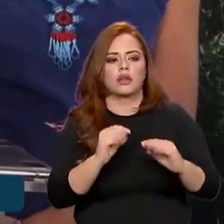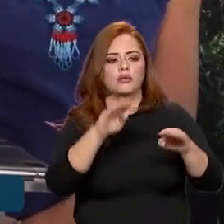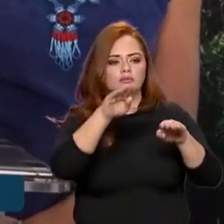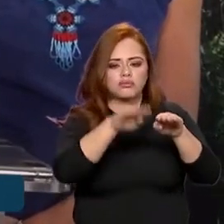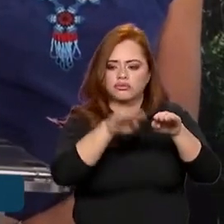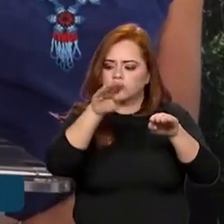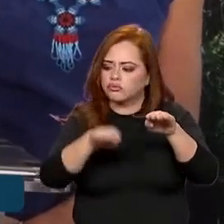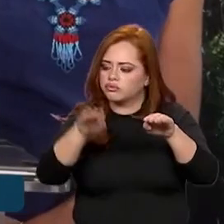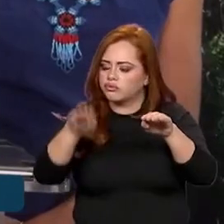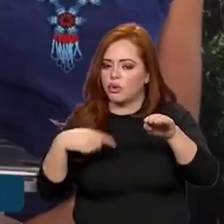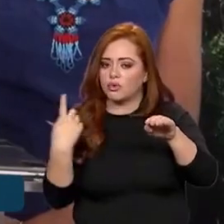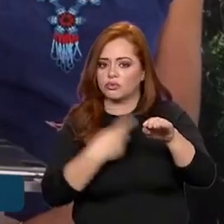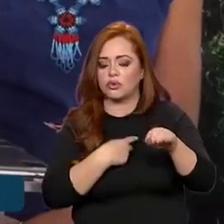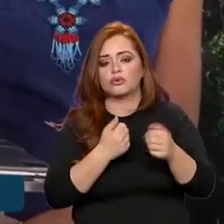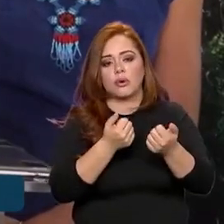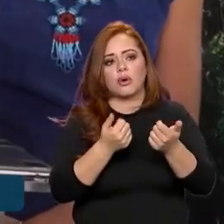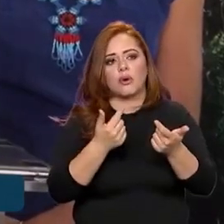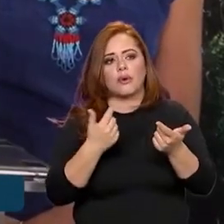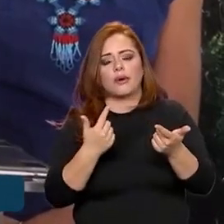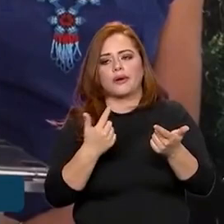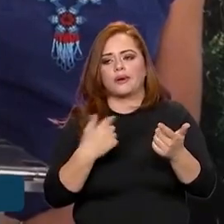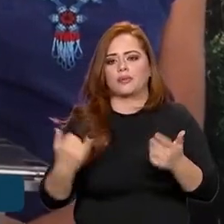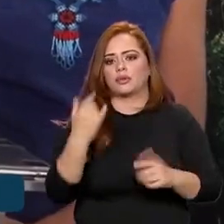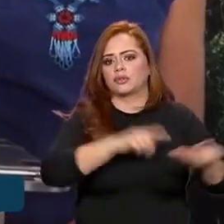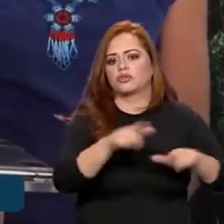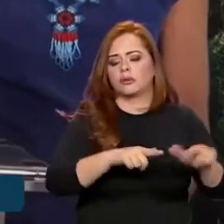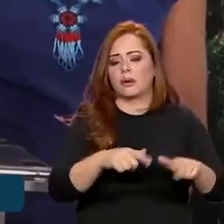nossa quantidade precisa entender um pouco mais de qualidade.